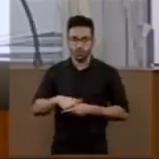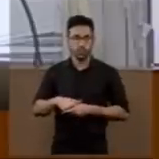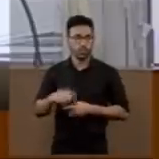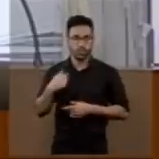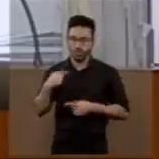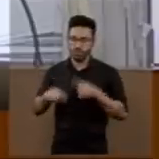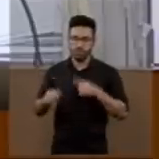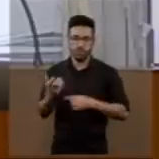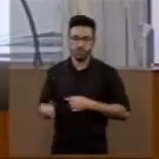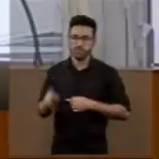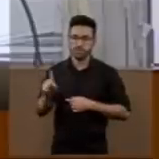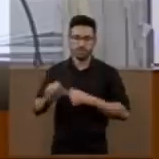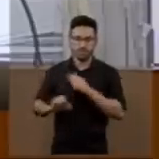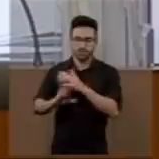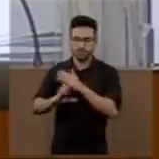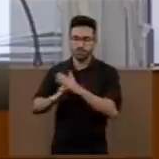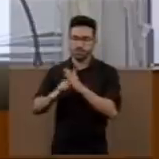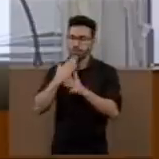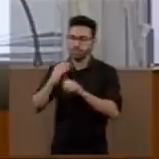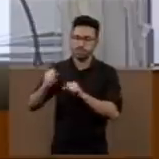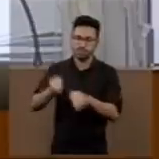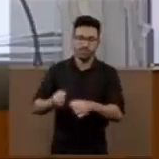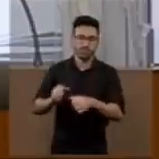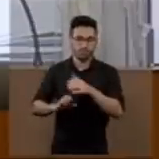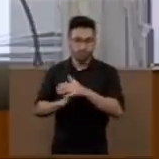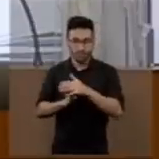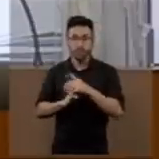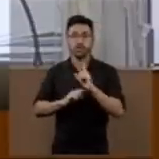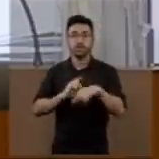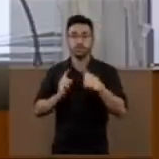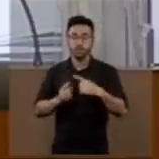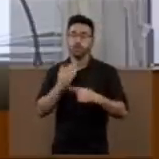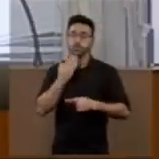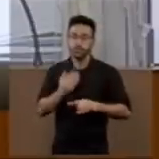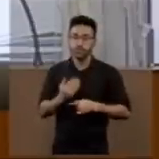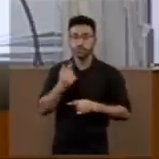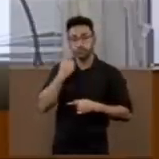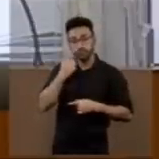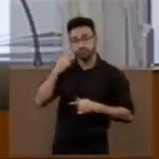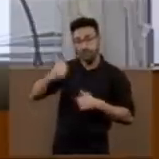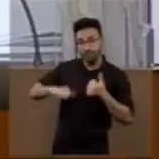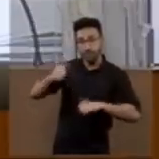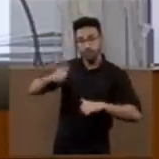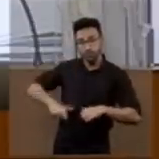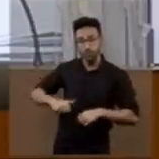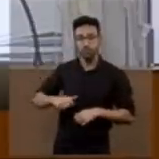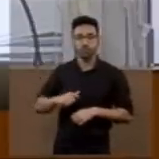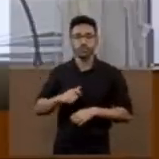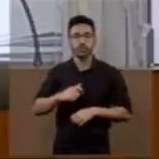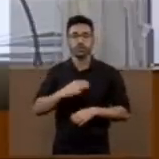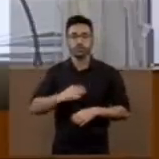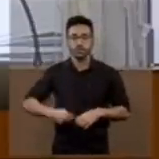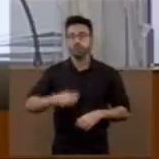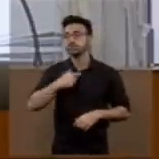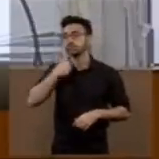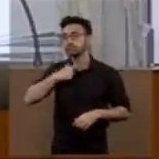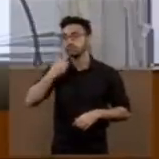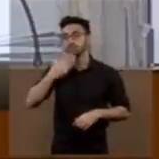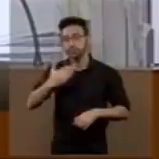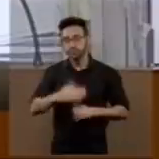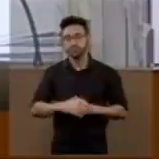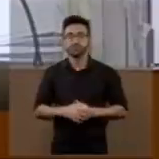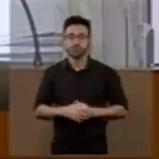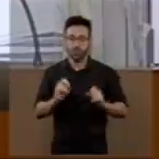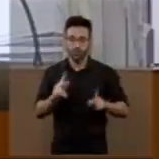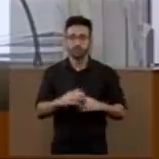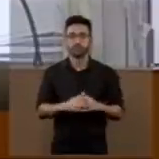do recurso da empresa. O julgamento teve um pedido de vista do ministro Ricardo Lewandowski, prosseguiu